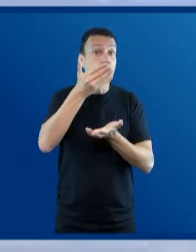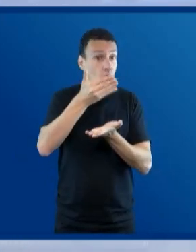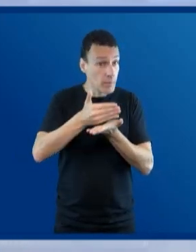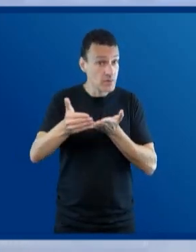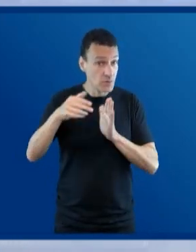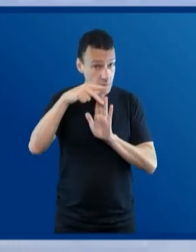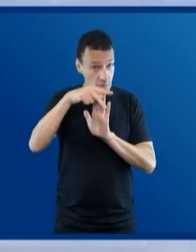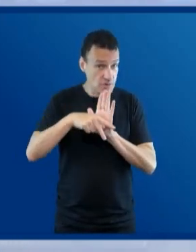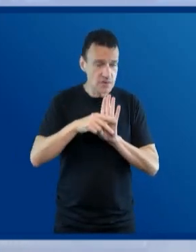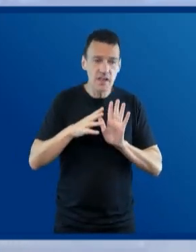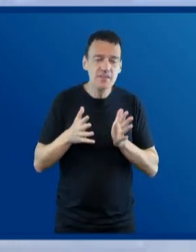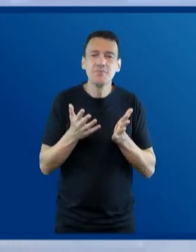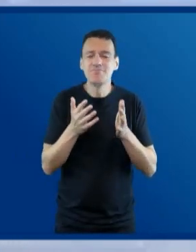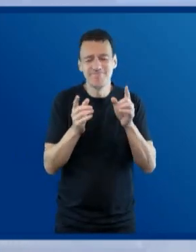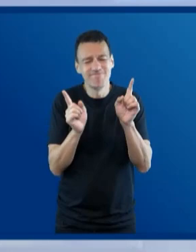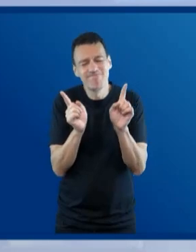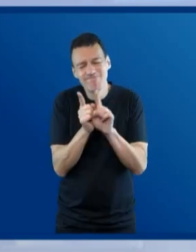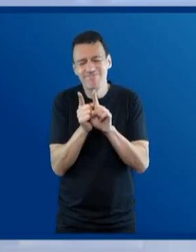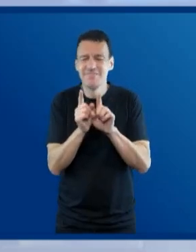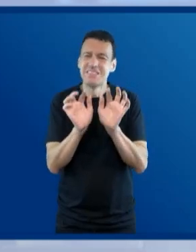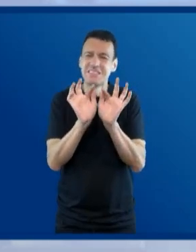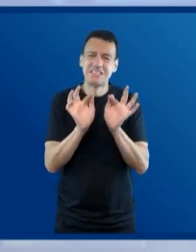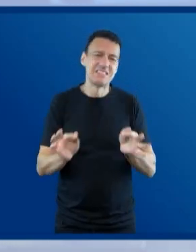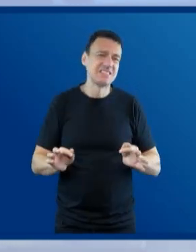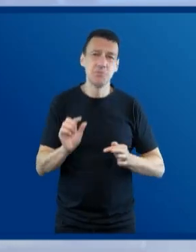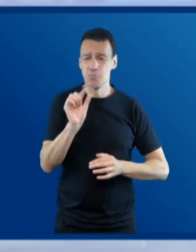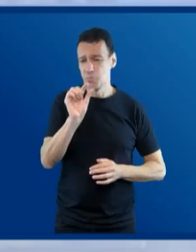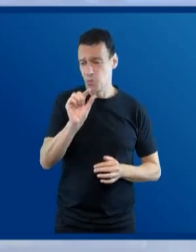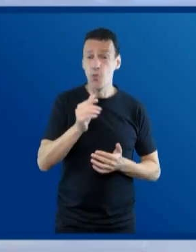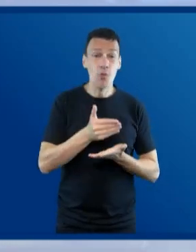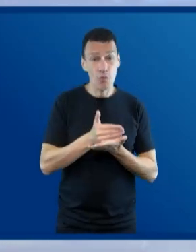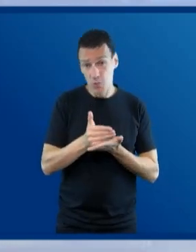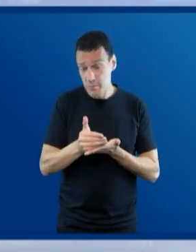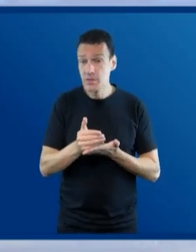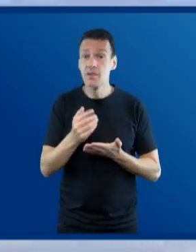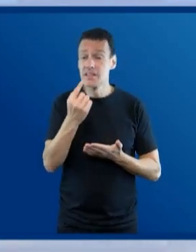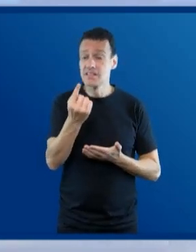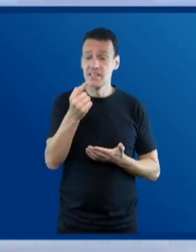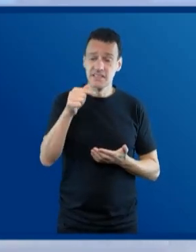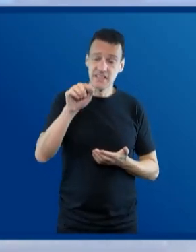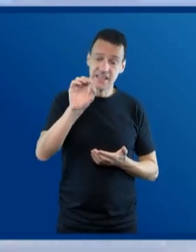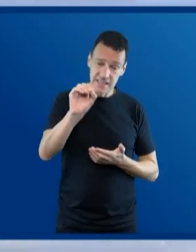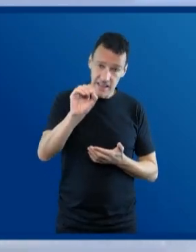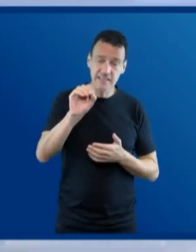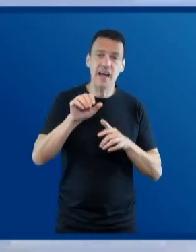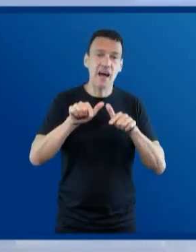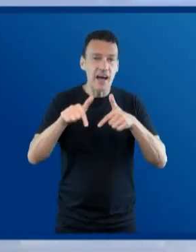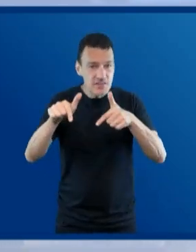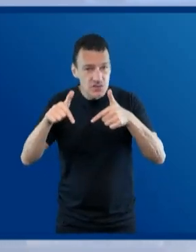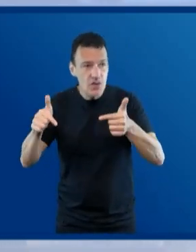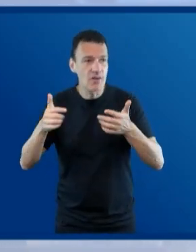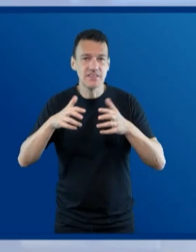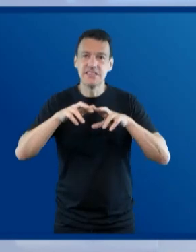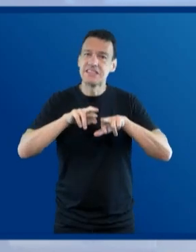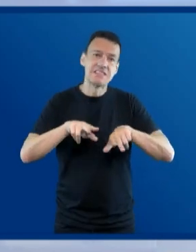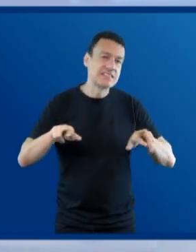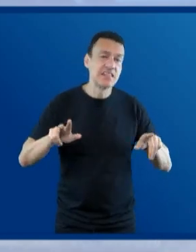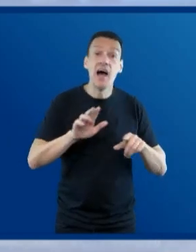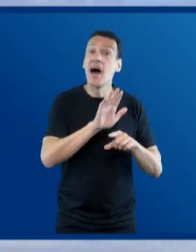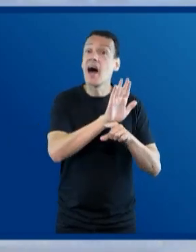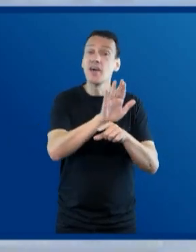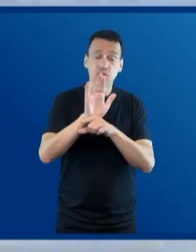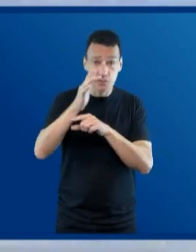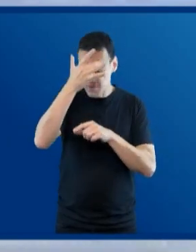muito incipiente. A gente começou com 170 ações, iniciativas, impactando a vida de 5